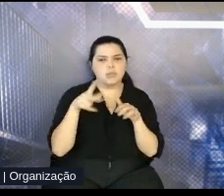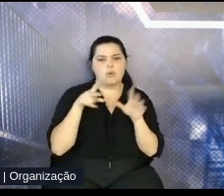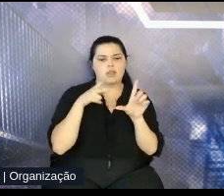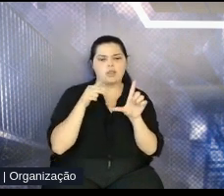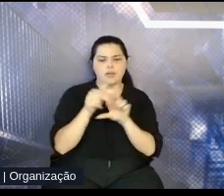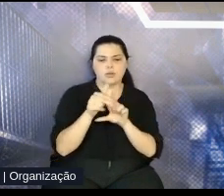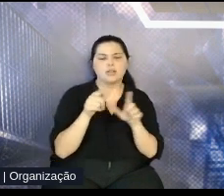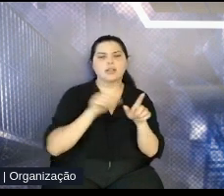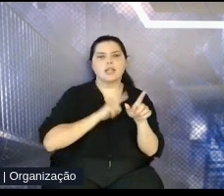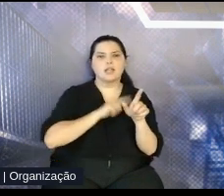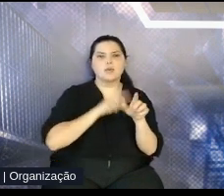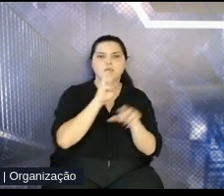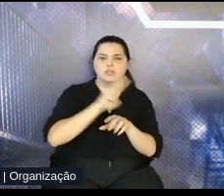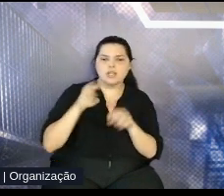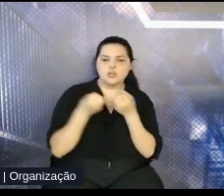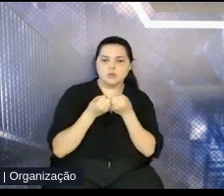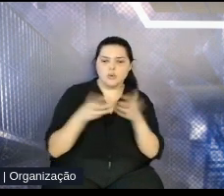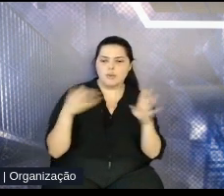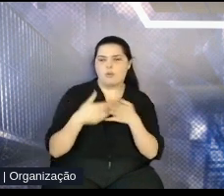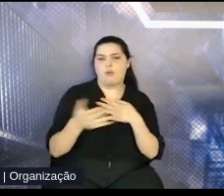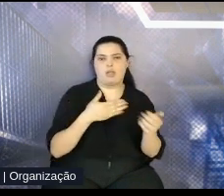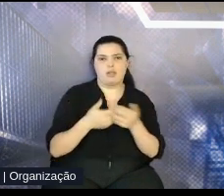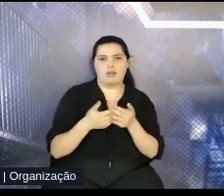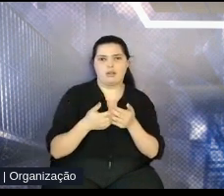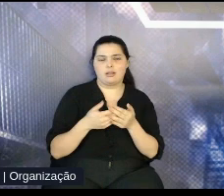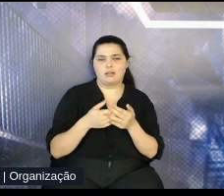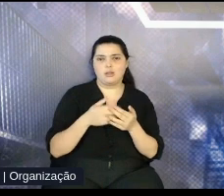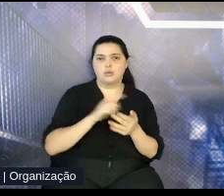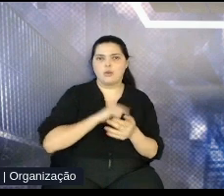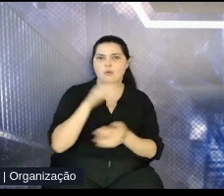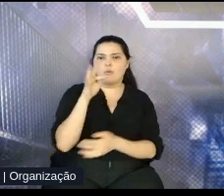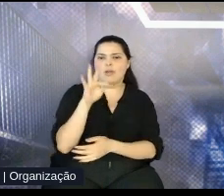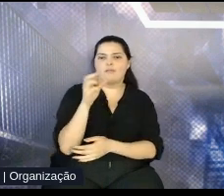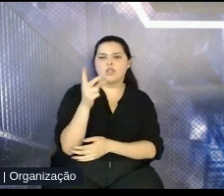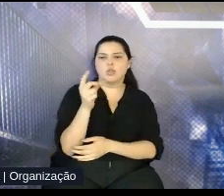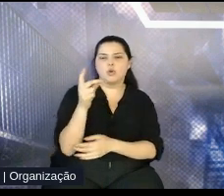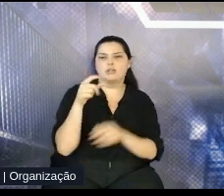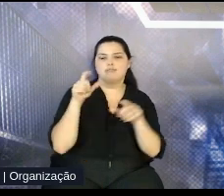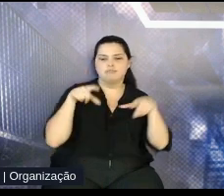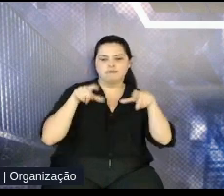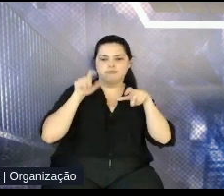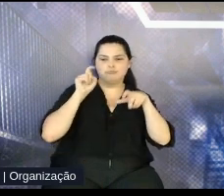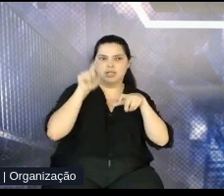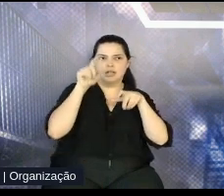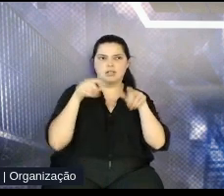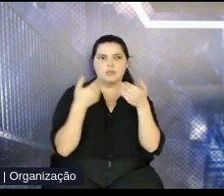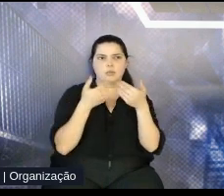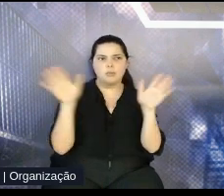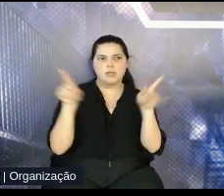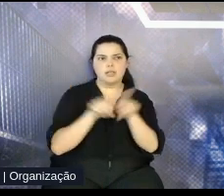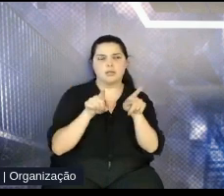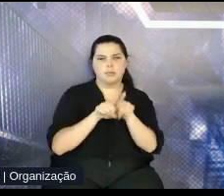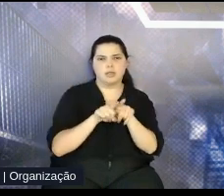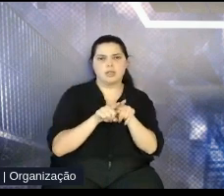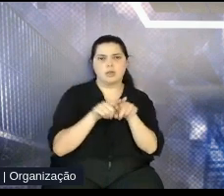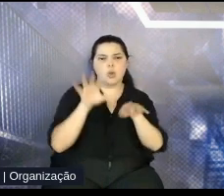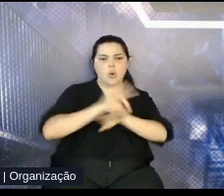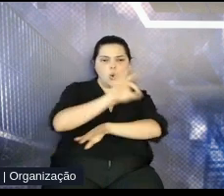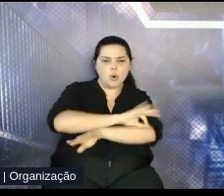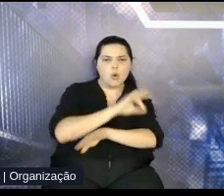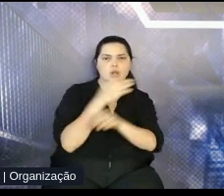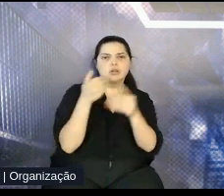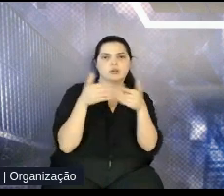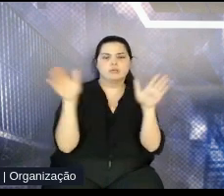web, seja qual for esse site web, você deu um F12 ali no seu teclado, ou abrir um inspecionar de código, né? Foi no